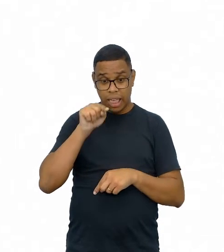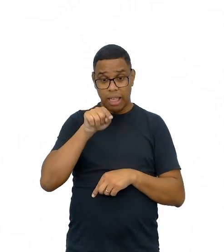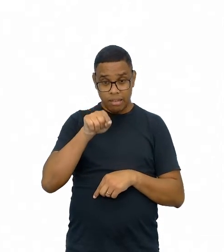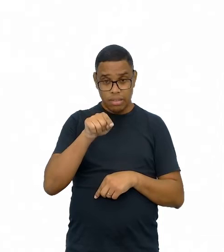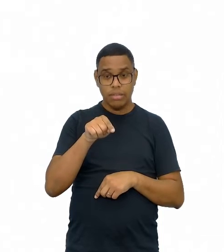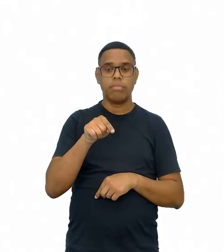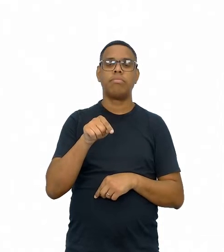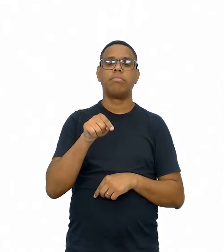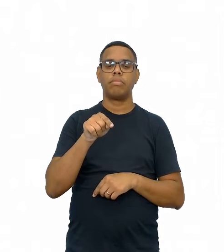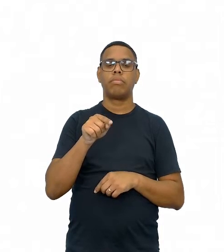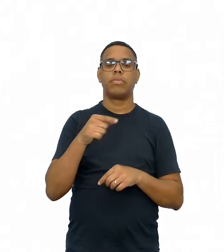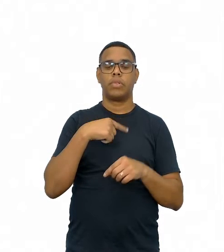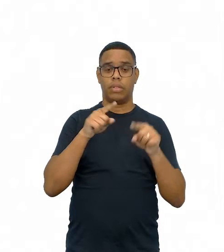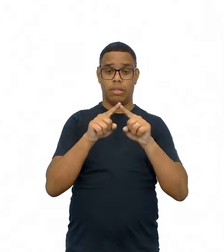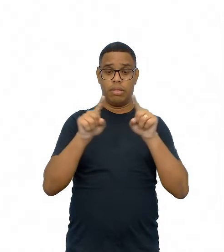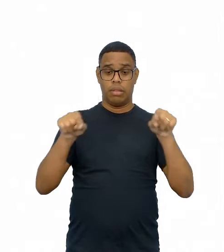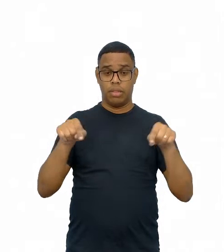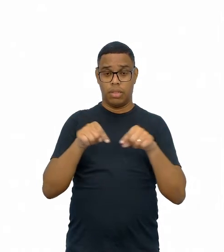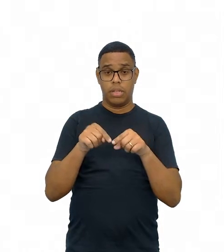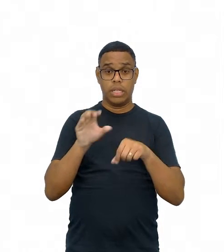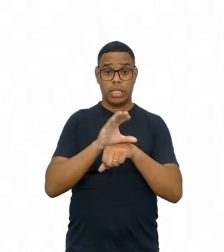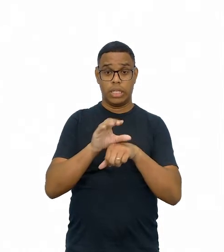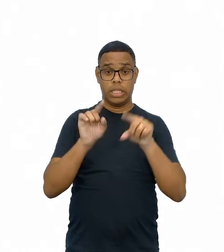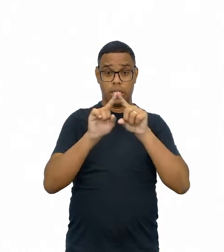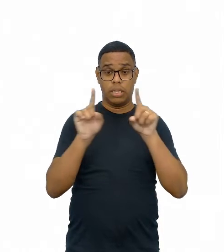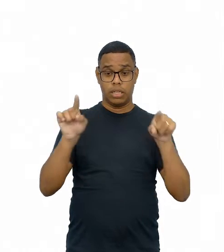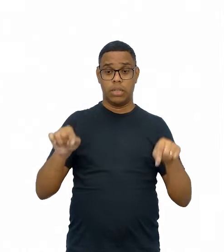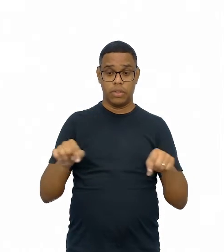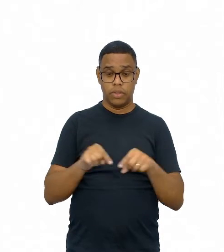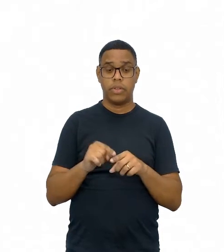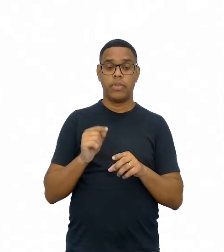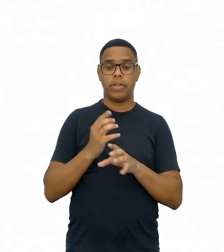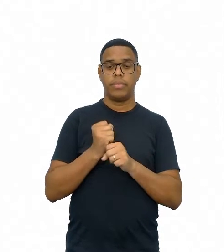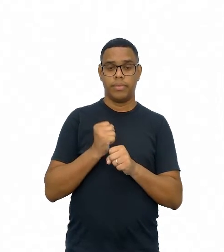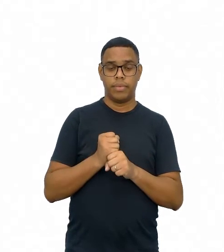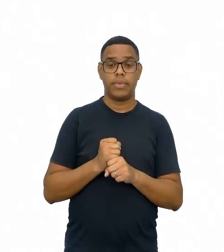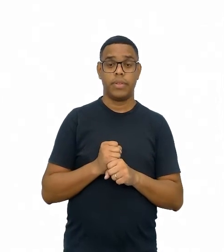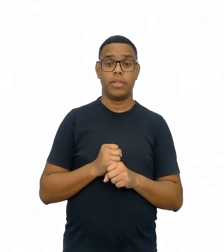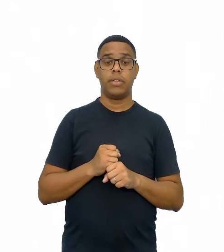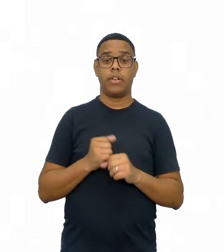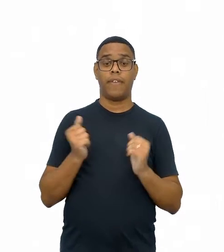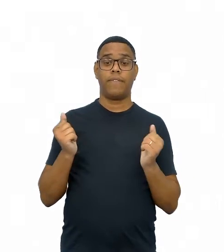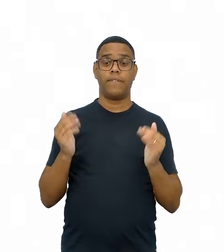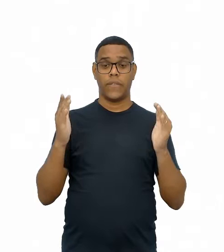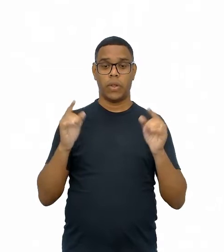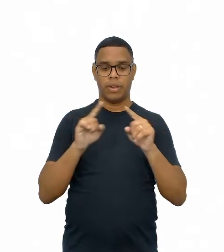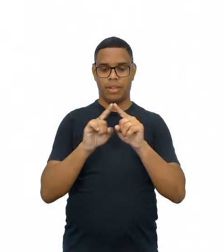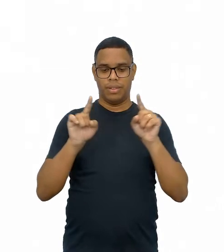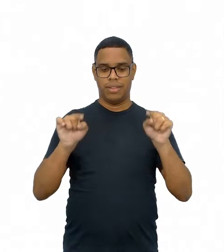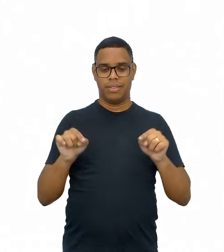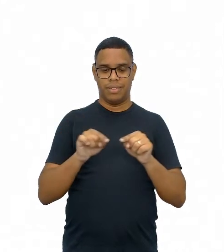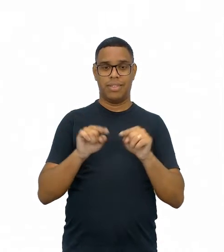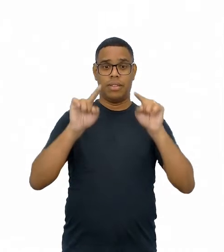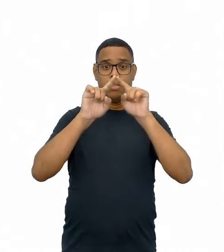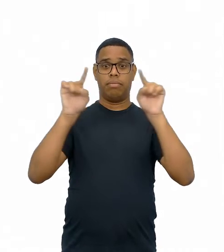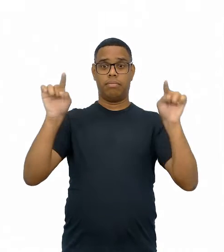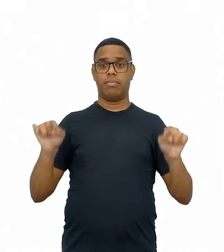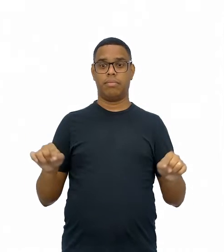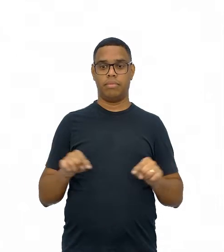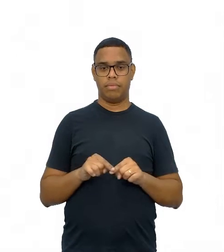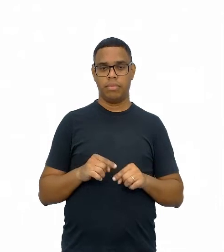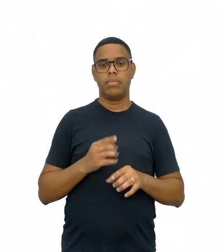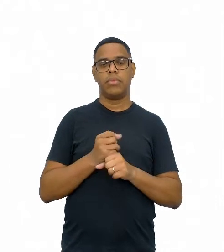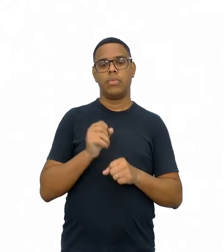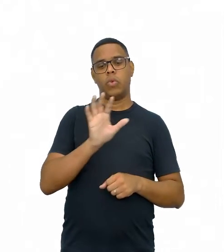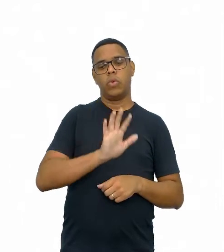fizer essa observação, então, da área cinza, ele vai contar o lado externo do quadrado para poder computar a área